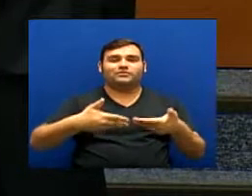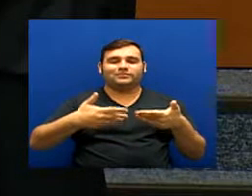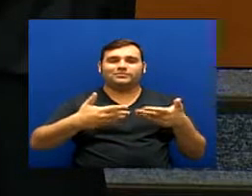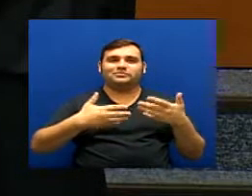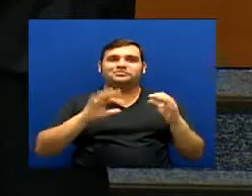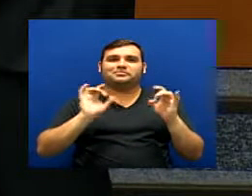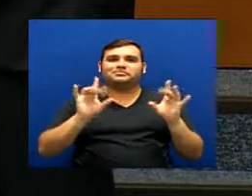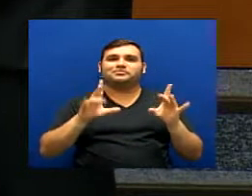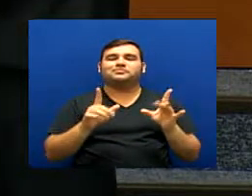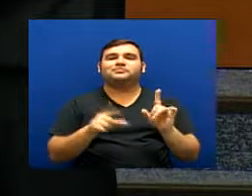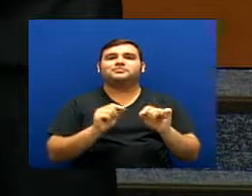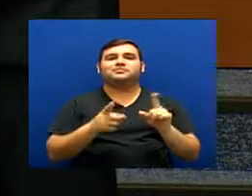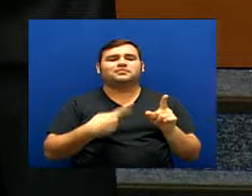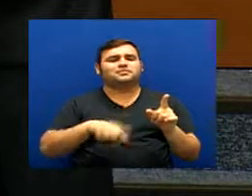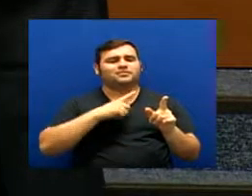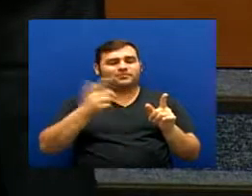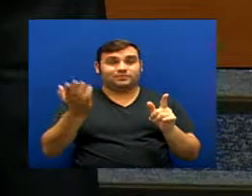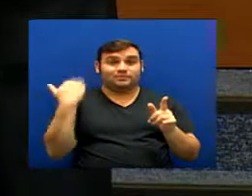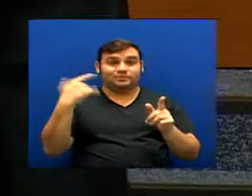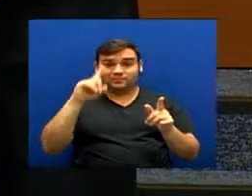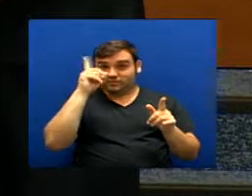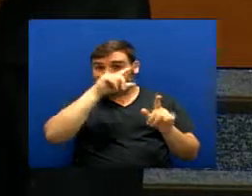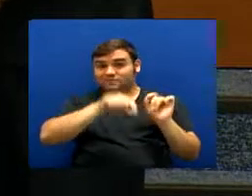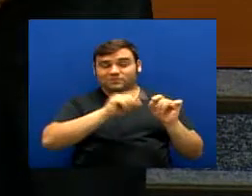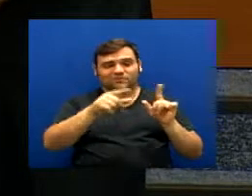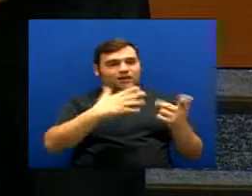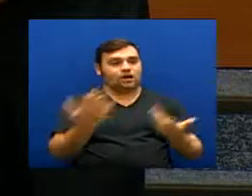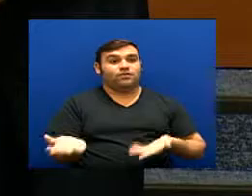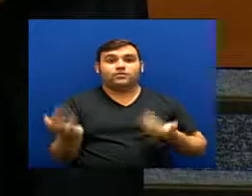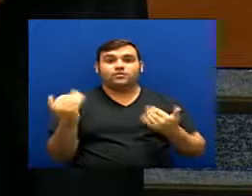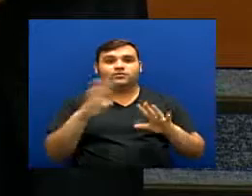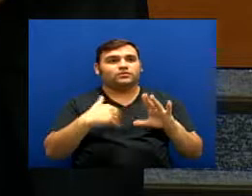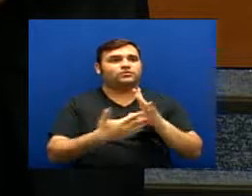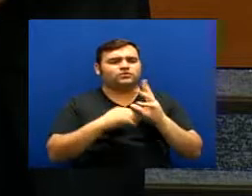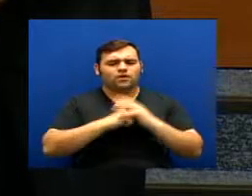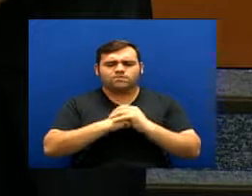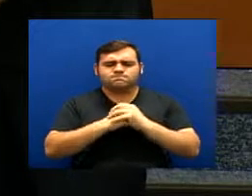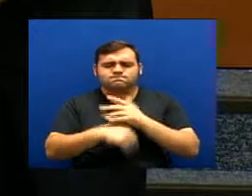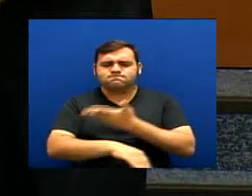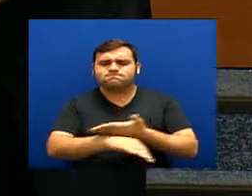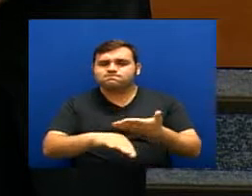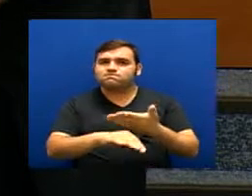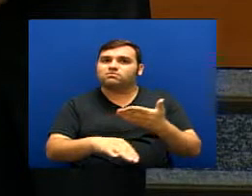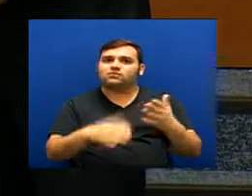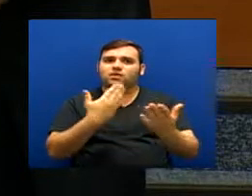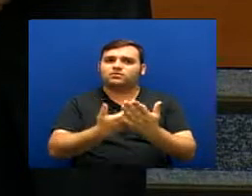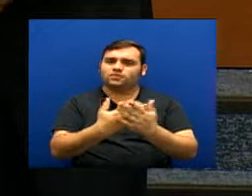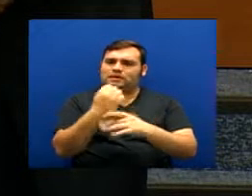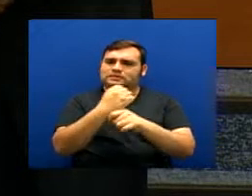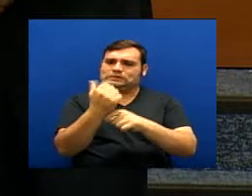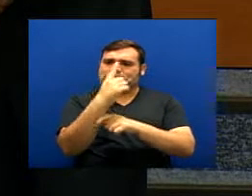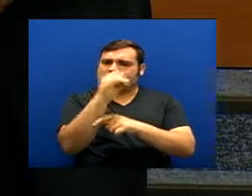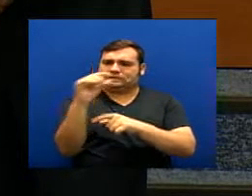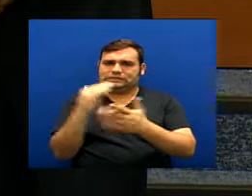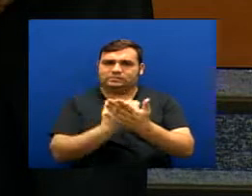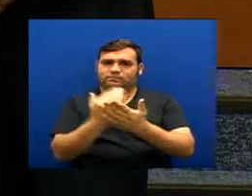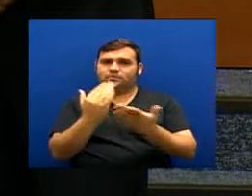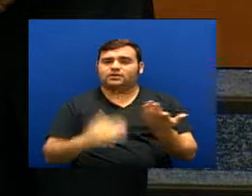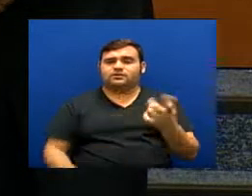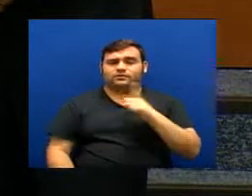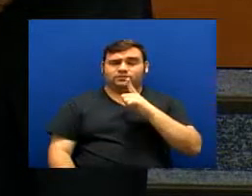beneditinas. São Bento, né, deixou uma regra que tem 15 séculos, e aí nós